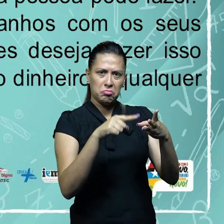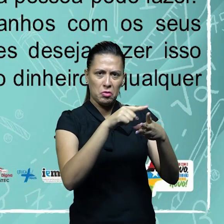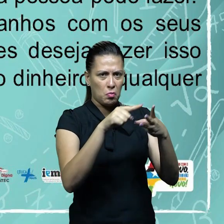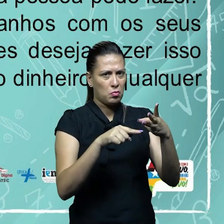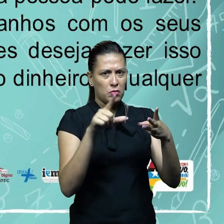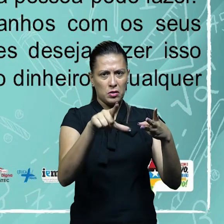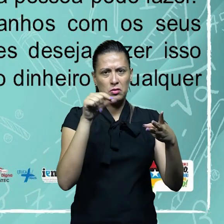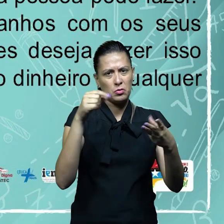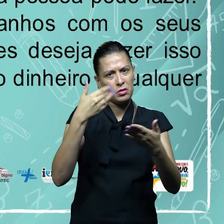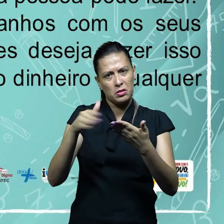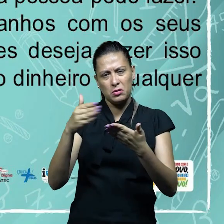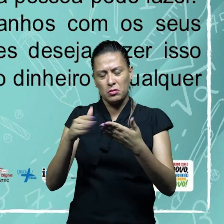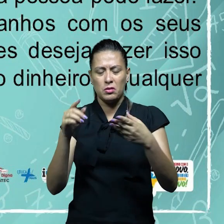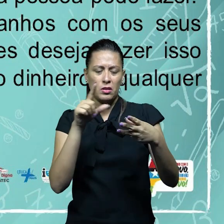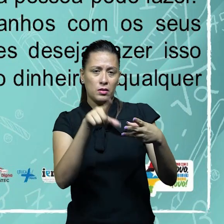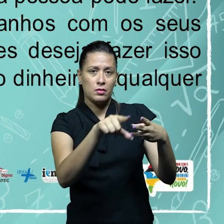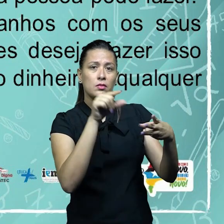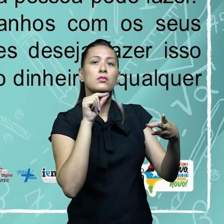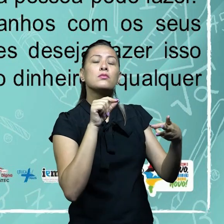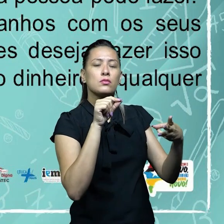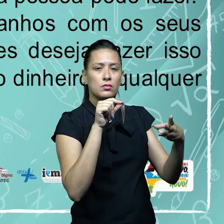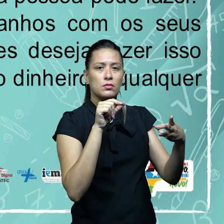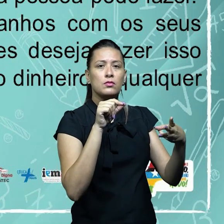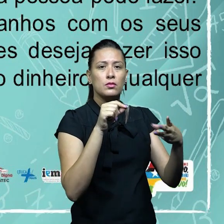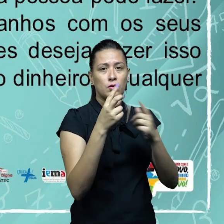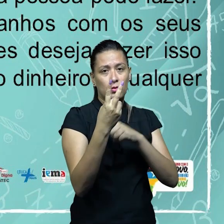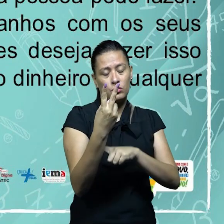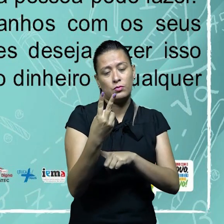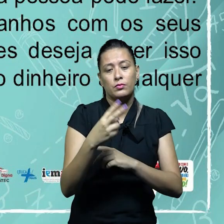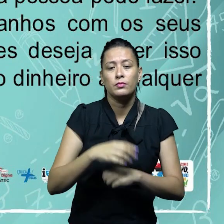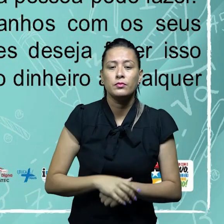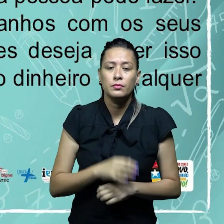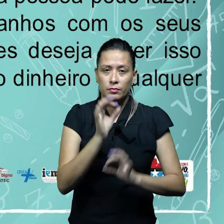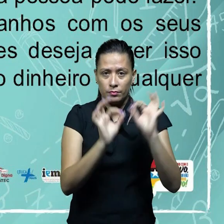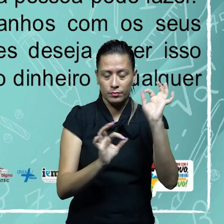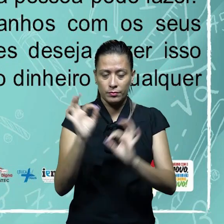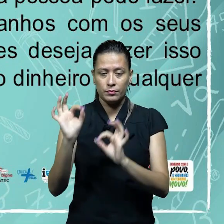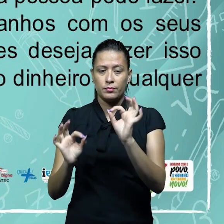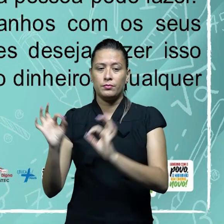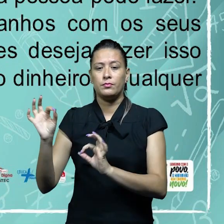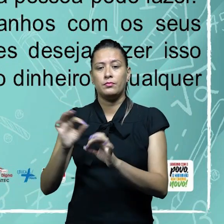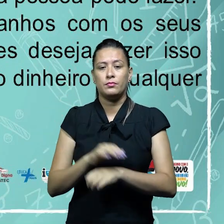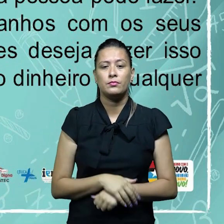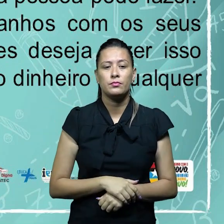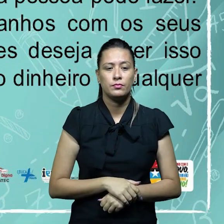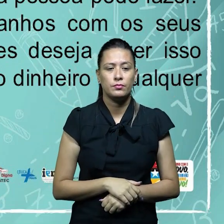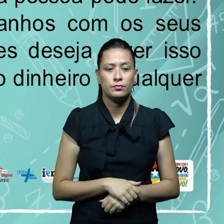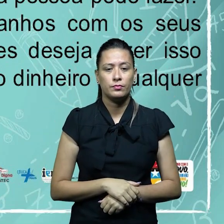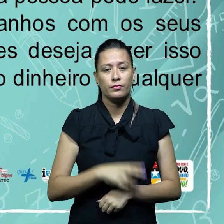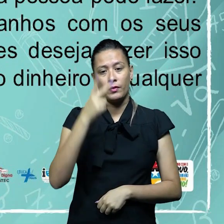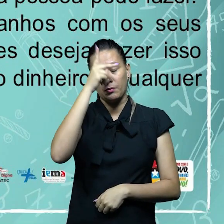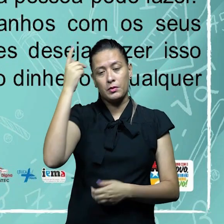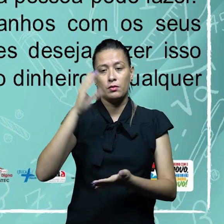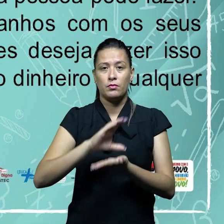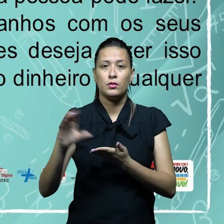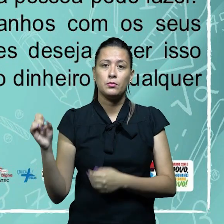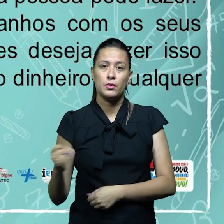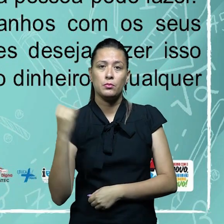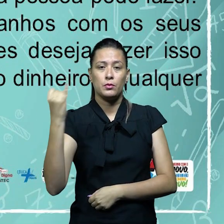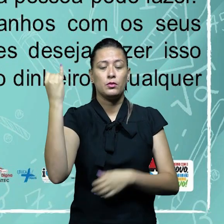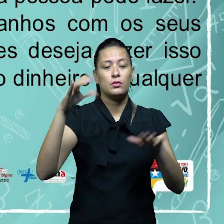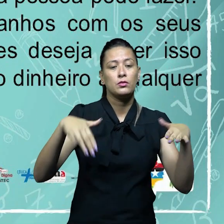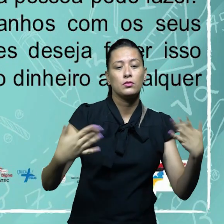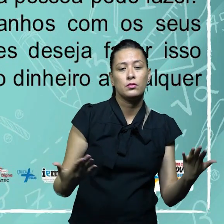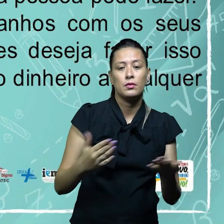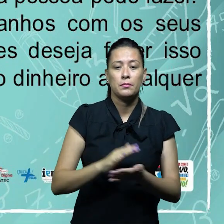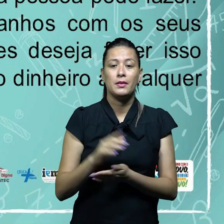cabe ao investidor decidir qual é o mais importante. Mas essa decisão nem sempre é fácil, pois é preciso conhecer o mercado e ter definido muito bem